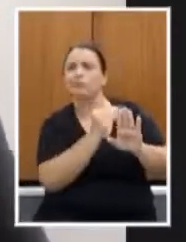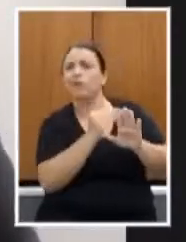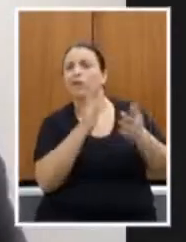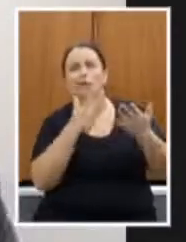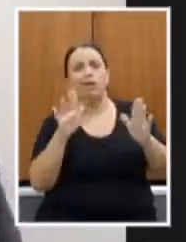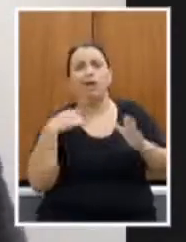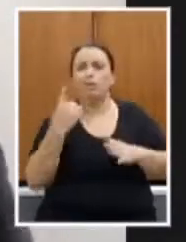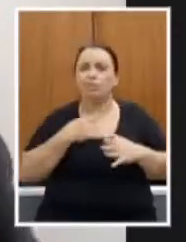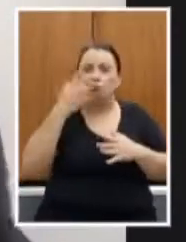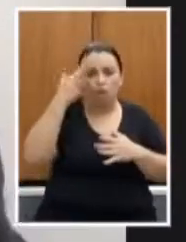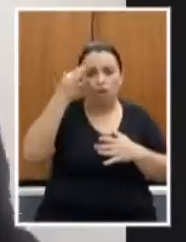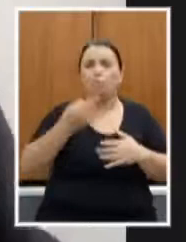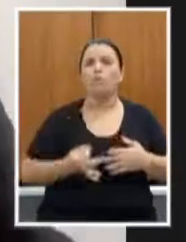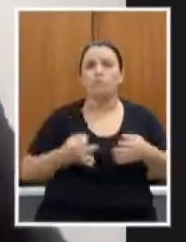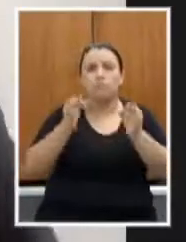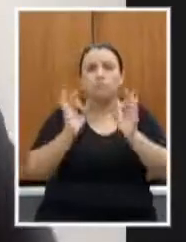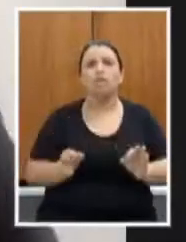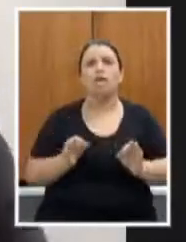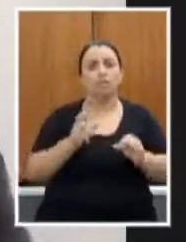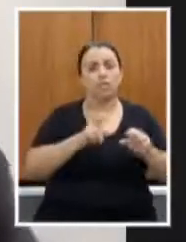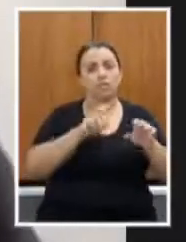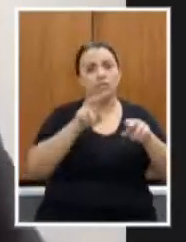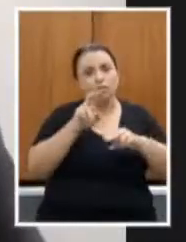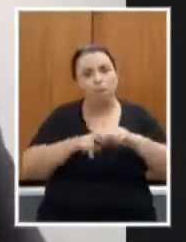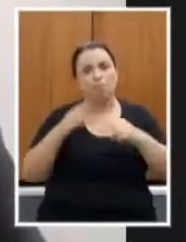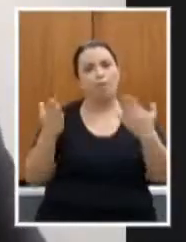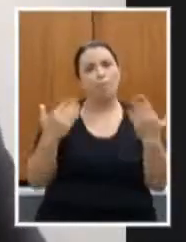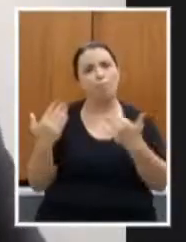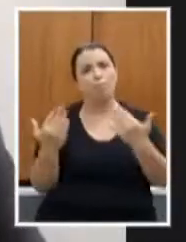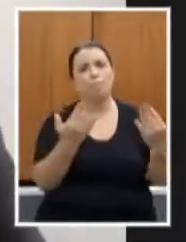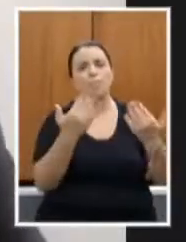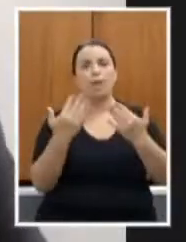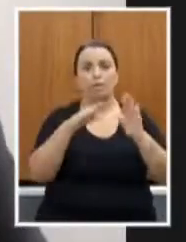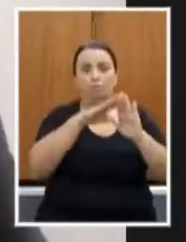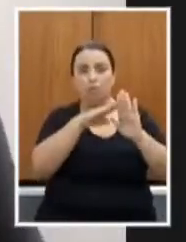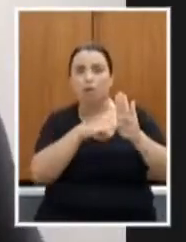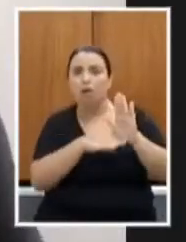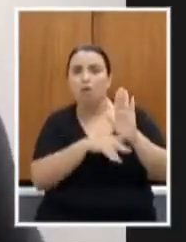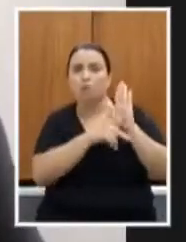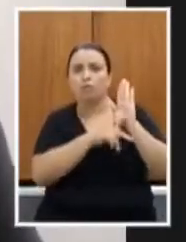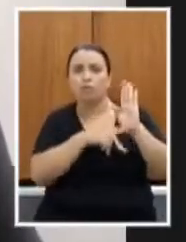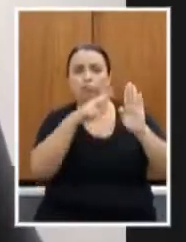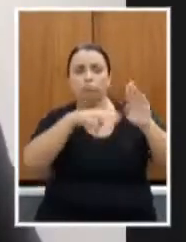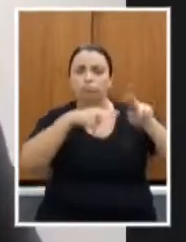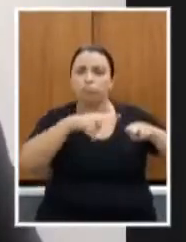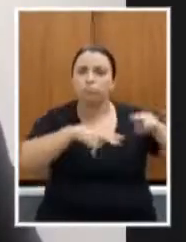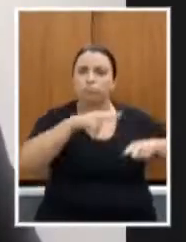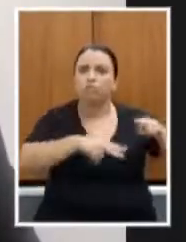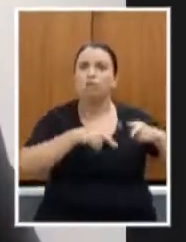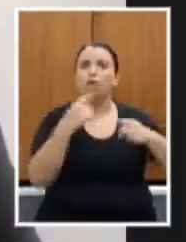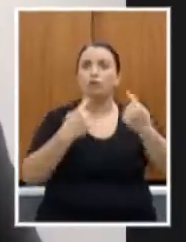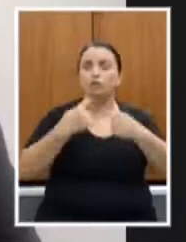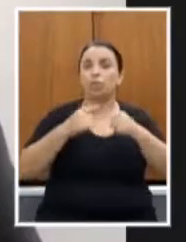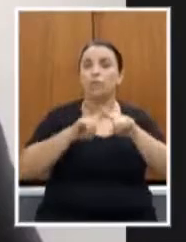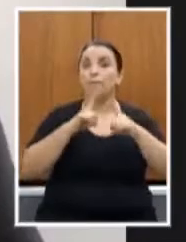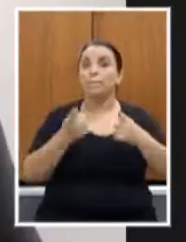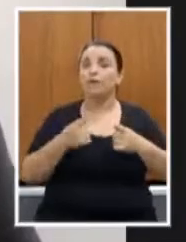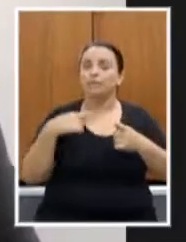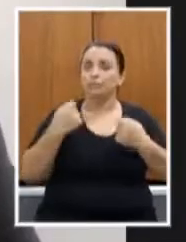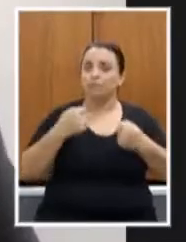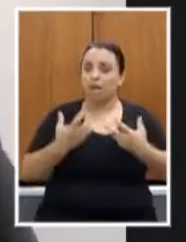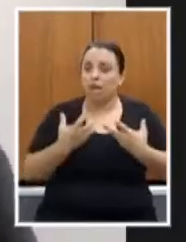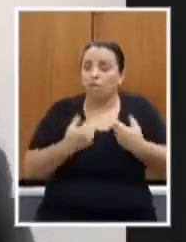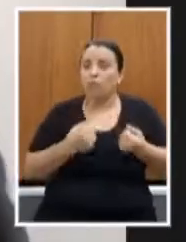vamos sentar e vamos colocar esse pacote de projetos, mas eu queria que reafirmar o nosso compromisso com as startups. Vou ser